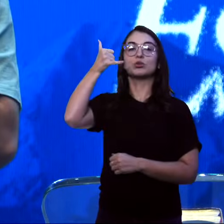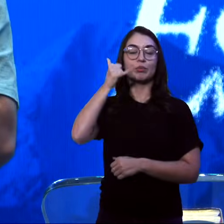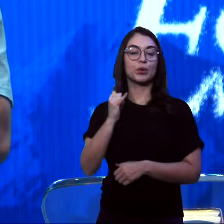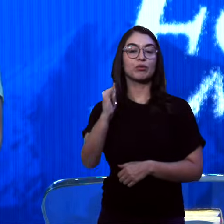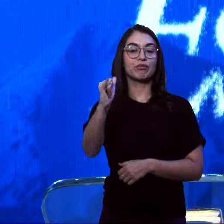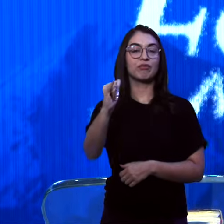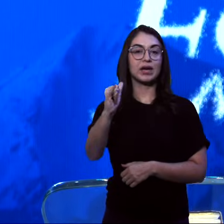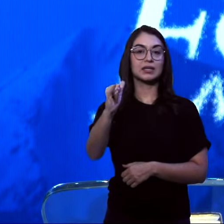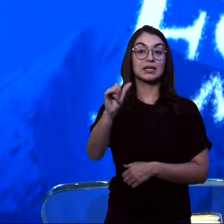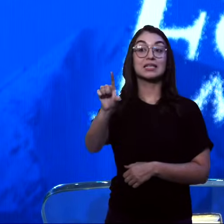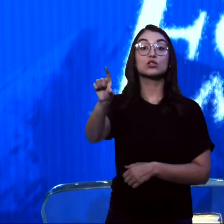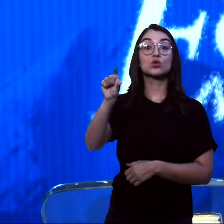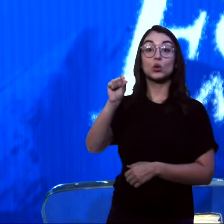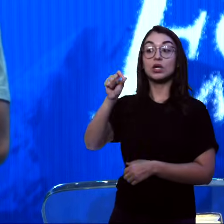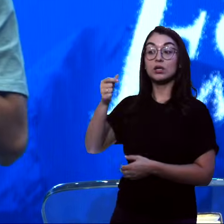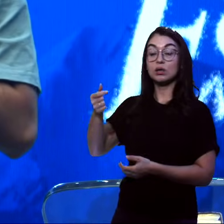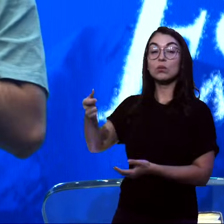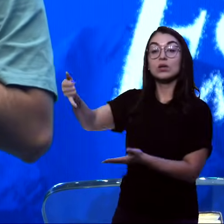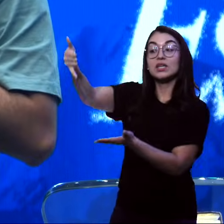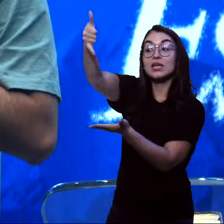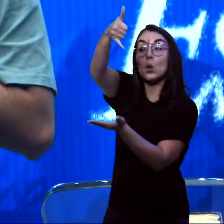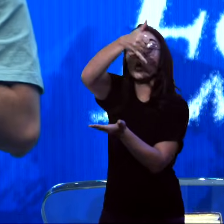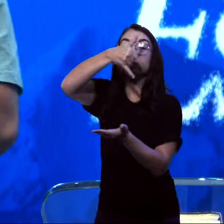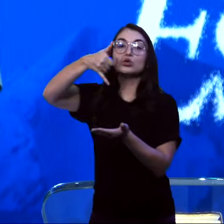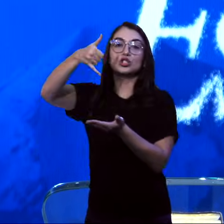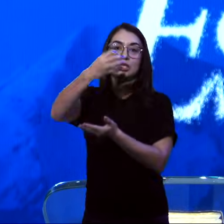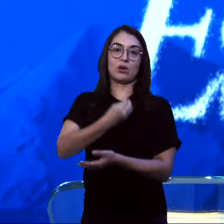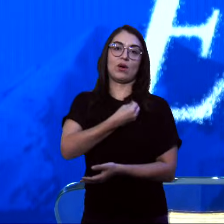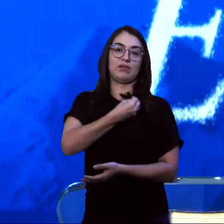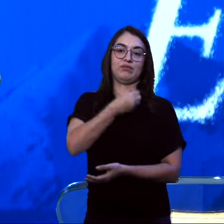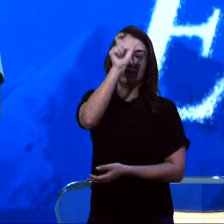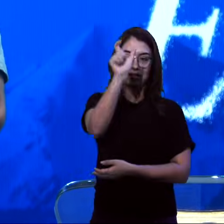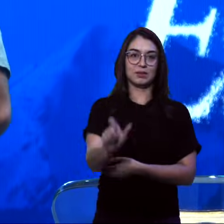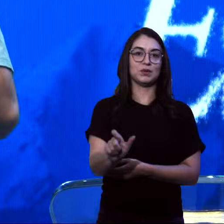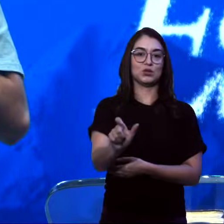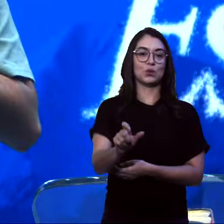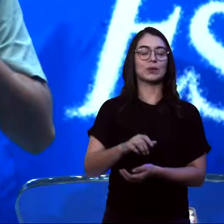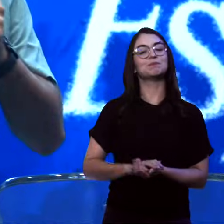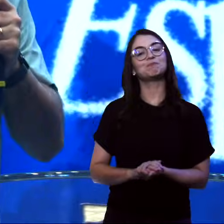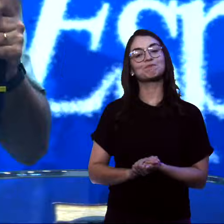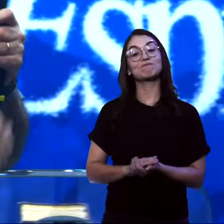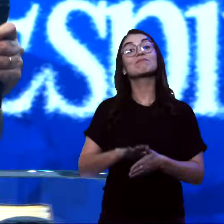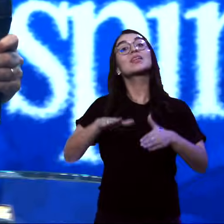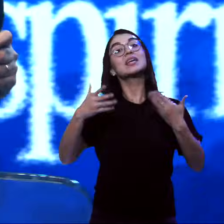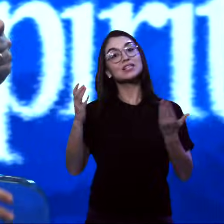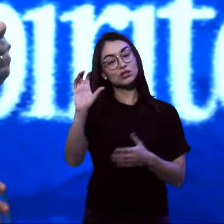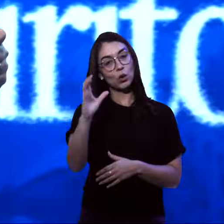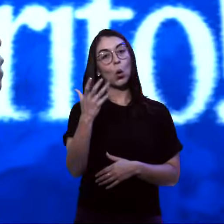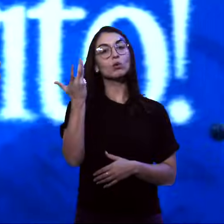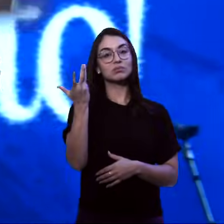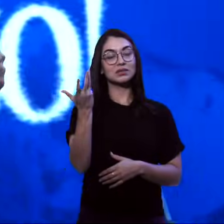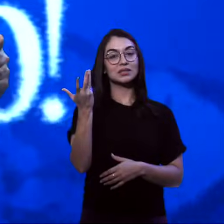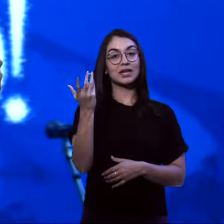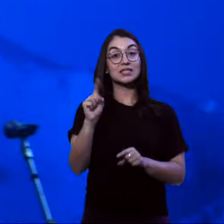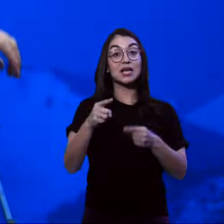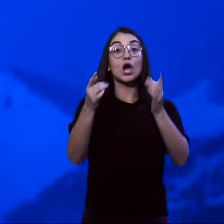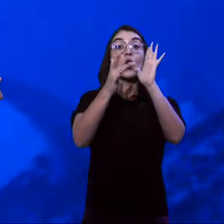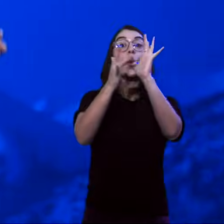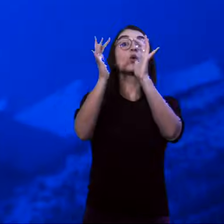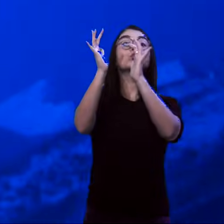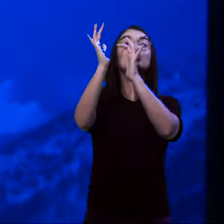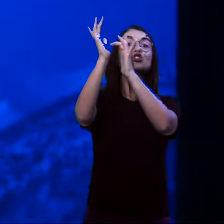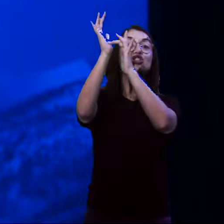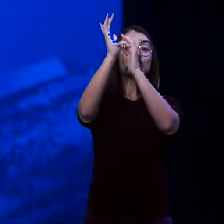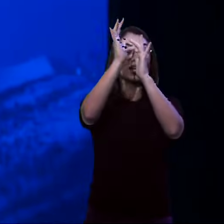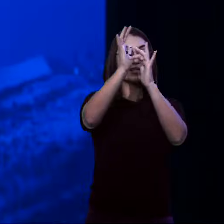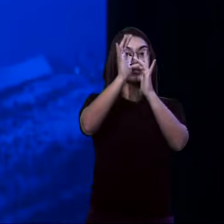que o poder de Deus estava sendo derramado sobre aquela pessoa. Isso acontece com Jesus quando ele é ungido com o Espírito,